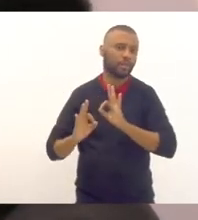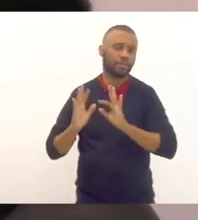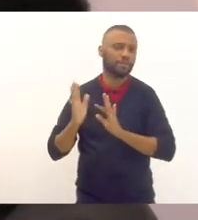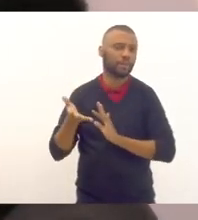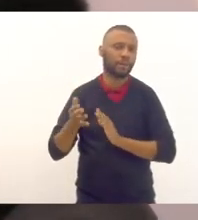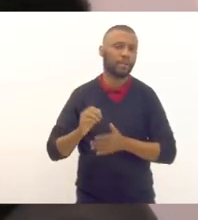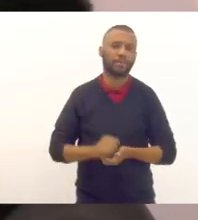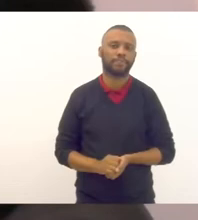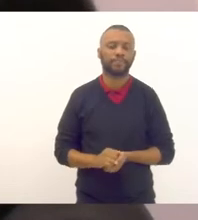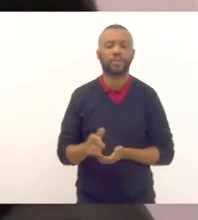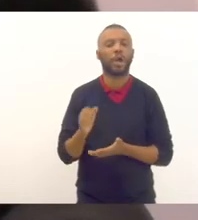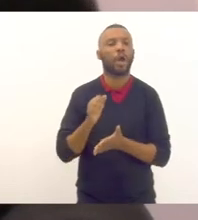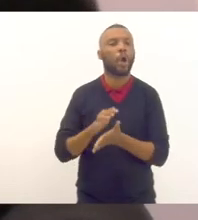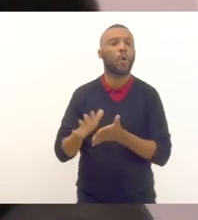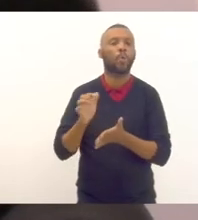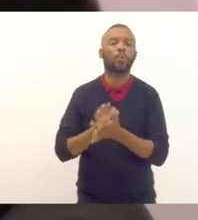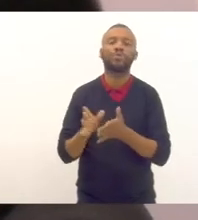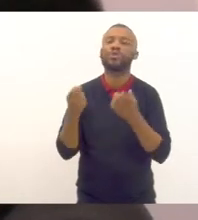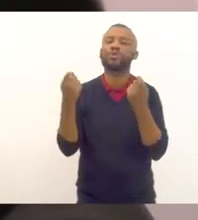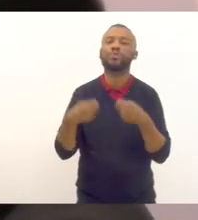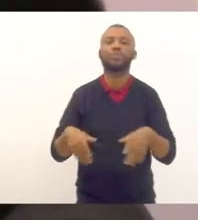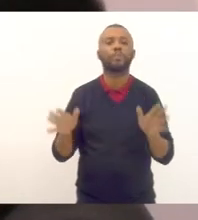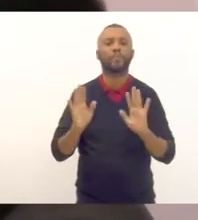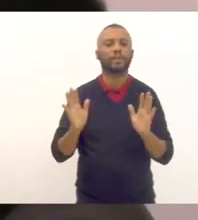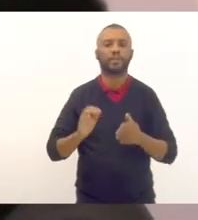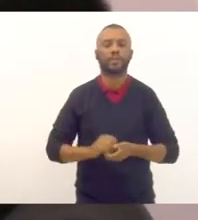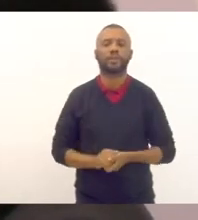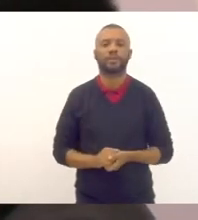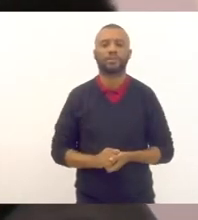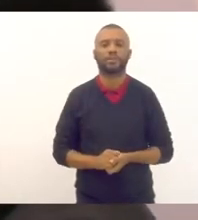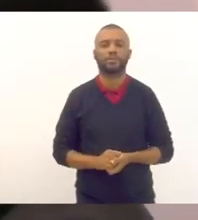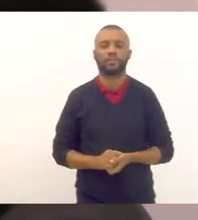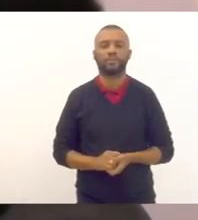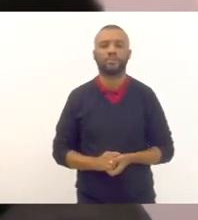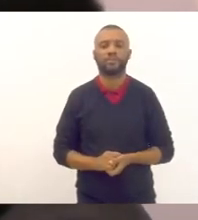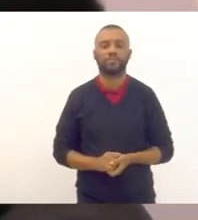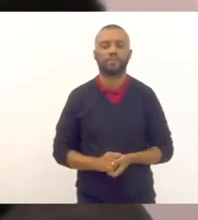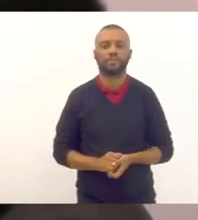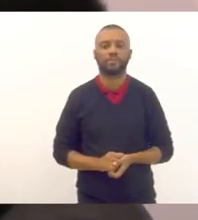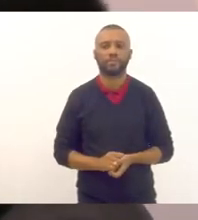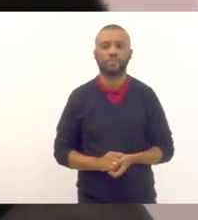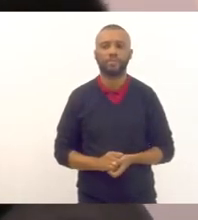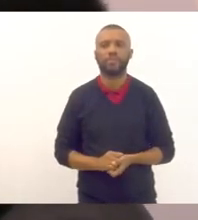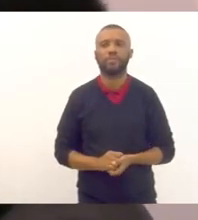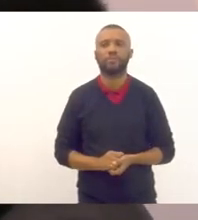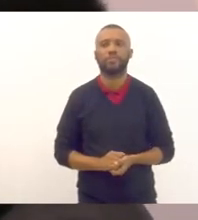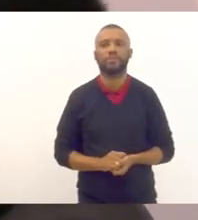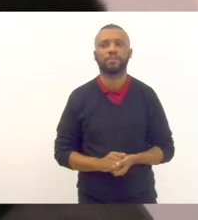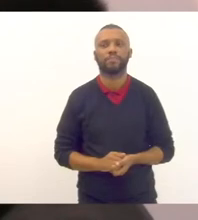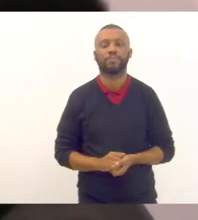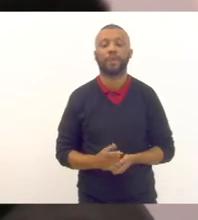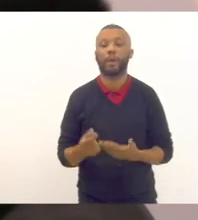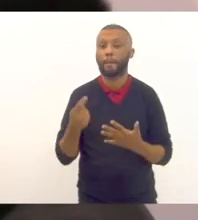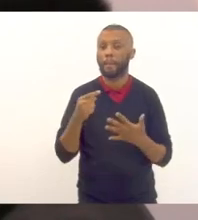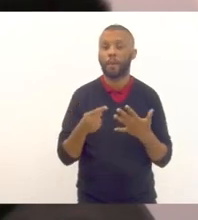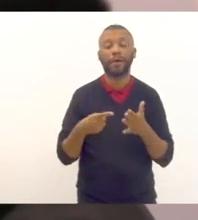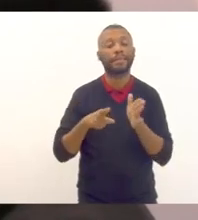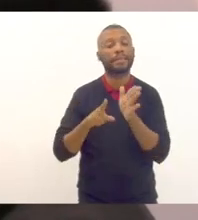é um custo assim, desnecessário. Vamos para outra parte. Vamos lá, agora falar dos pontos